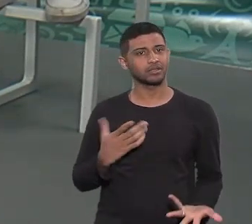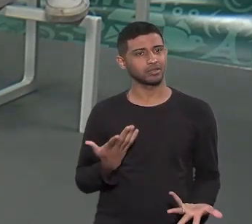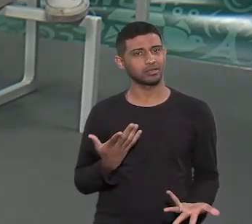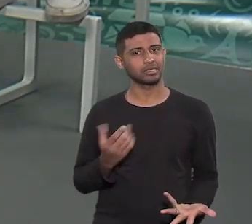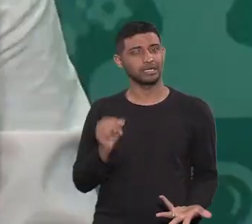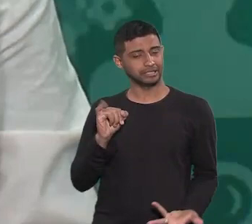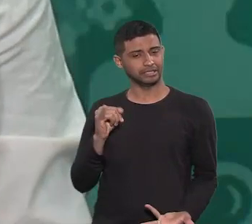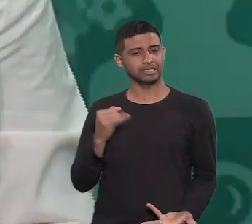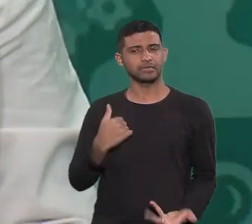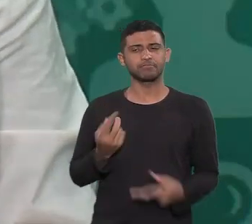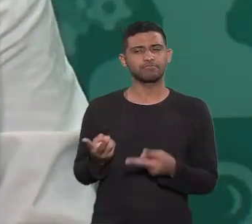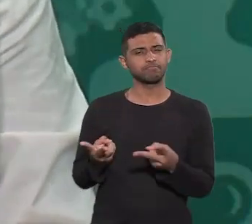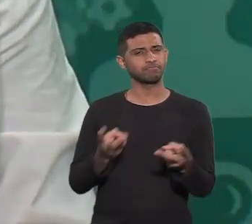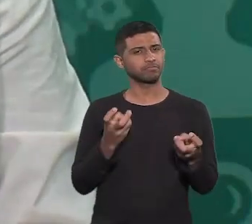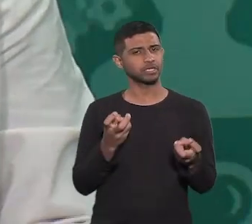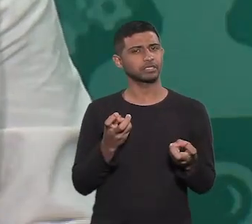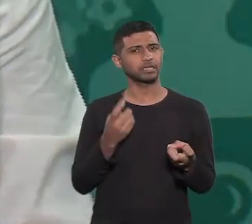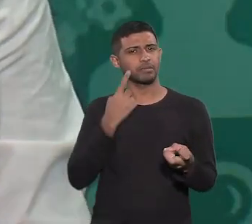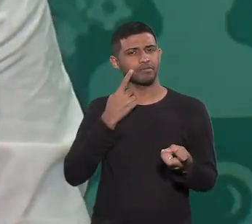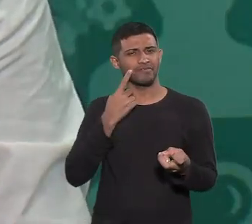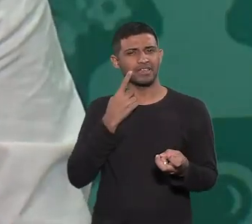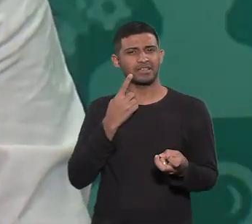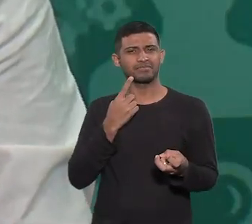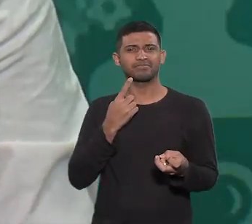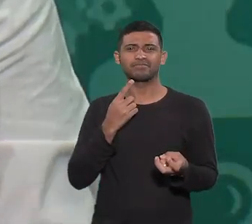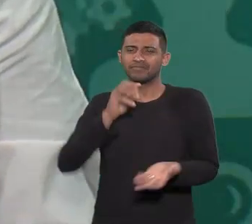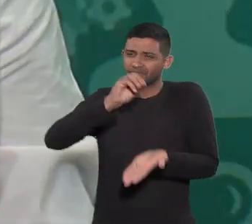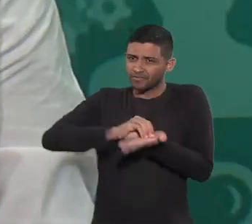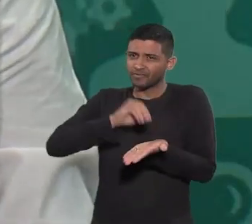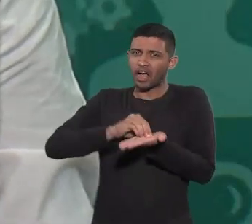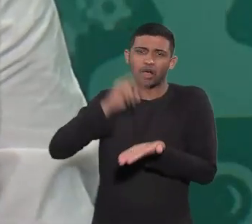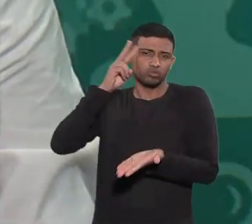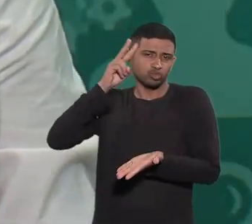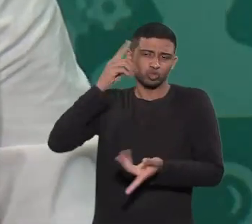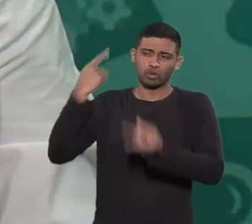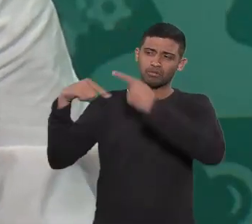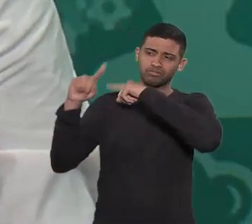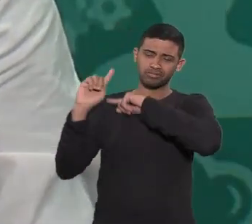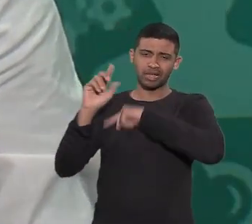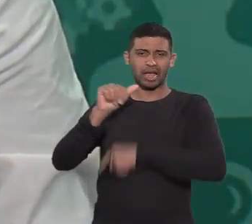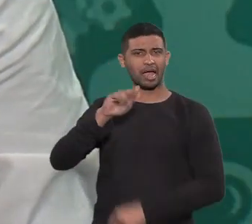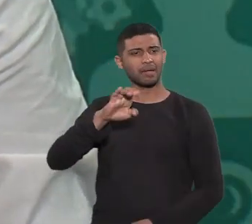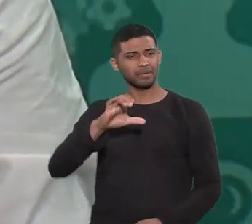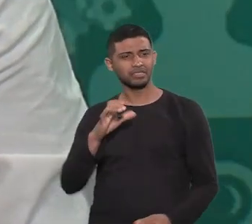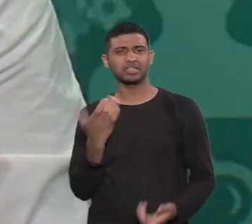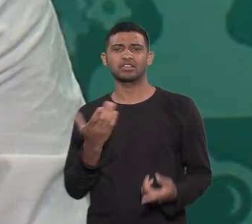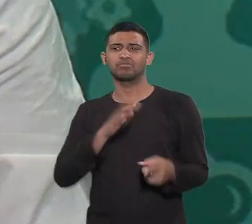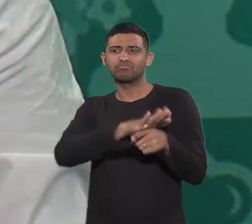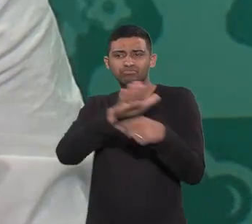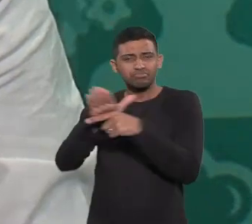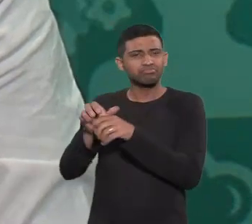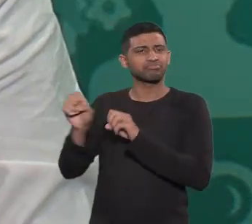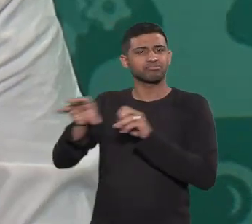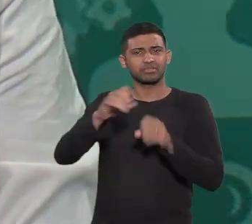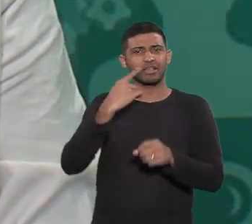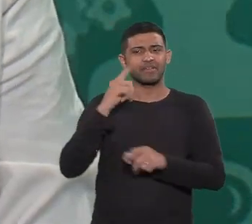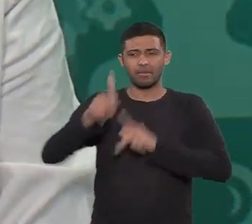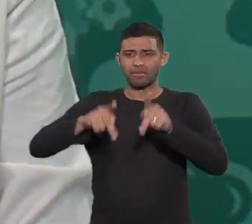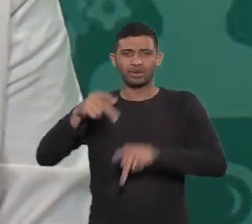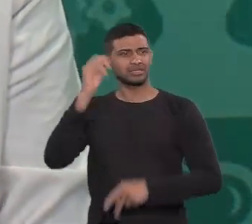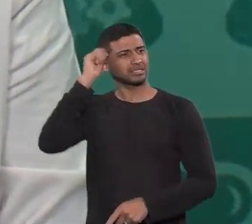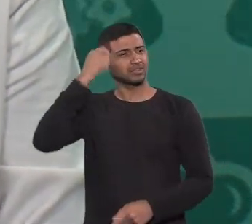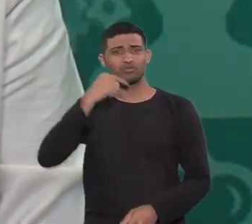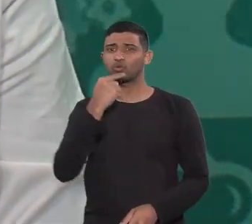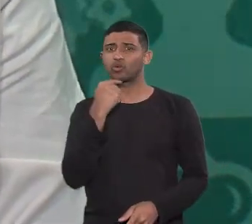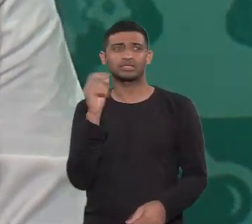Porque se você identifica que tem uma dívida histórica com a alfabetização e escolarização da população negra, que não garante que ela